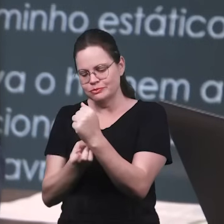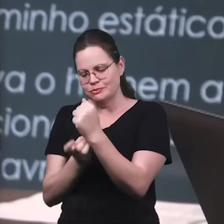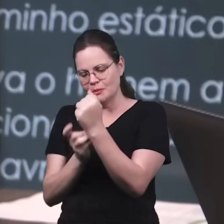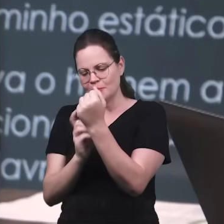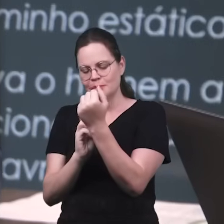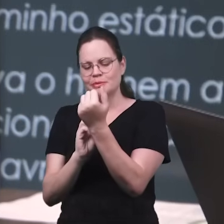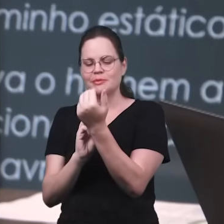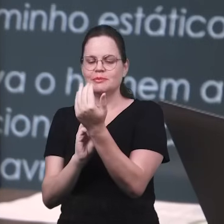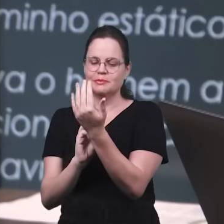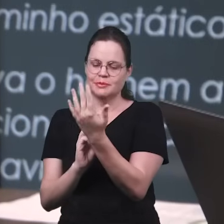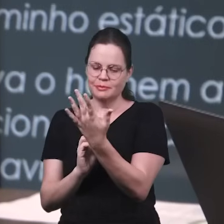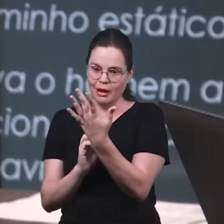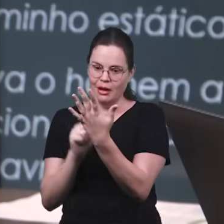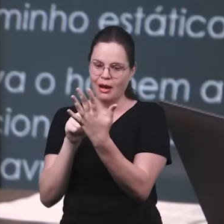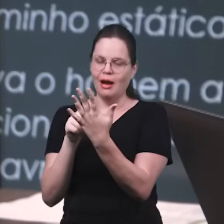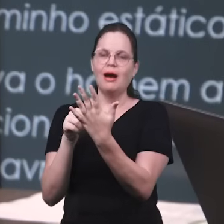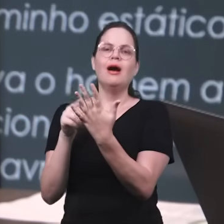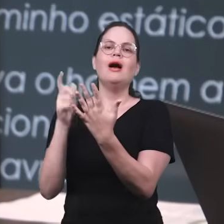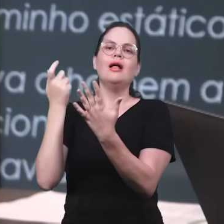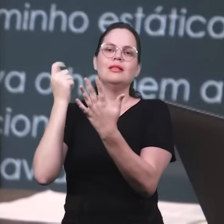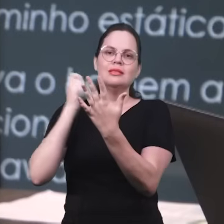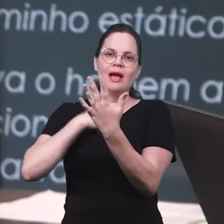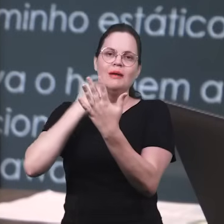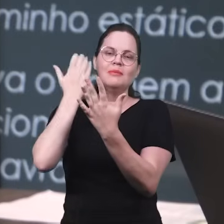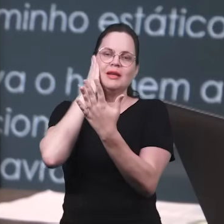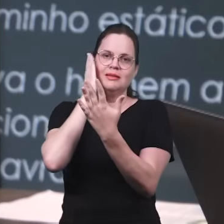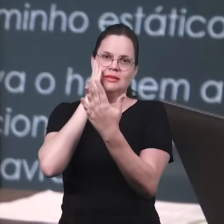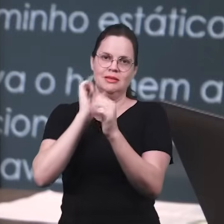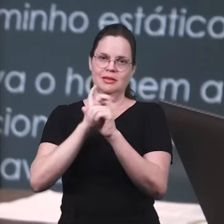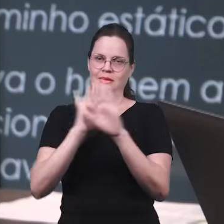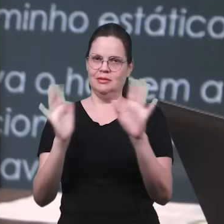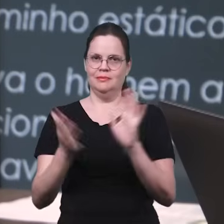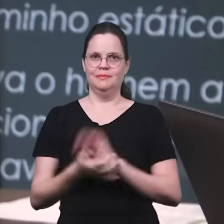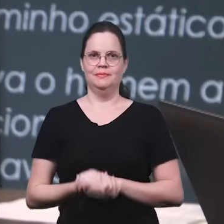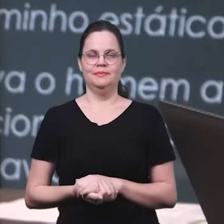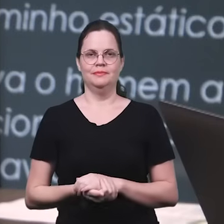que está intrínseco na palavra de Deus.